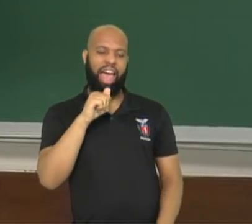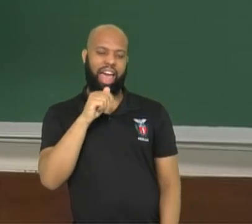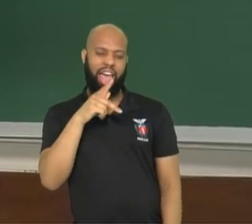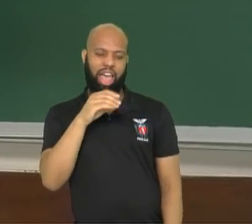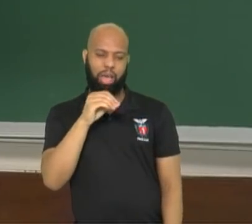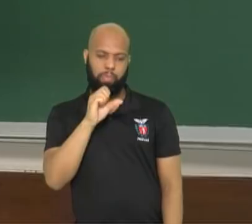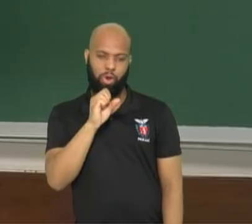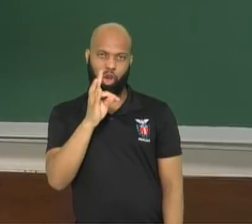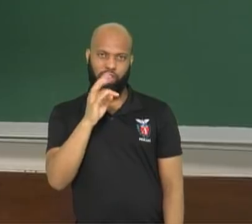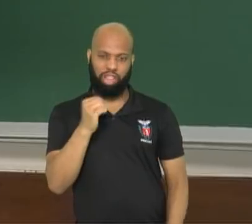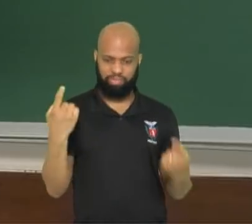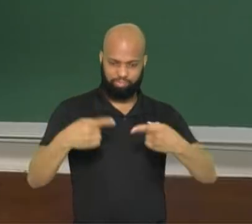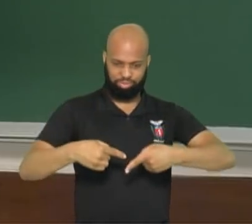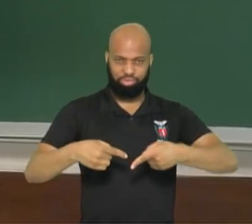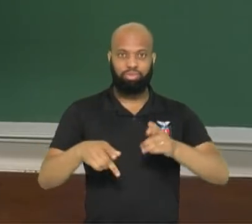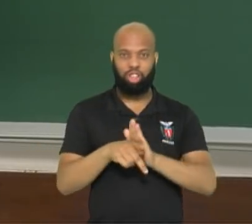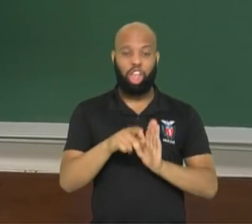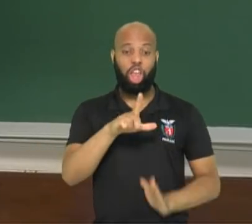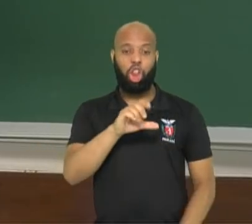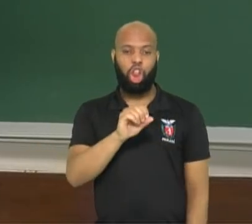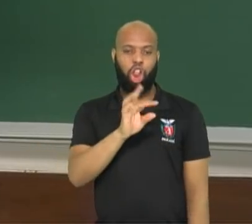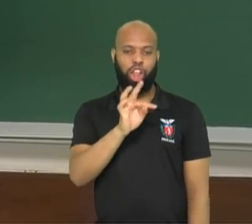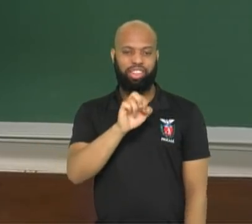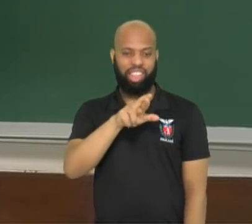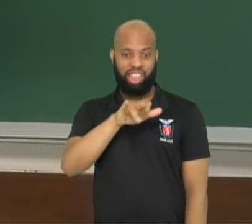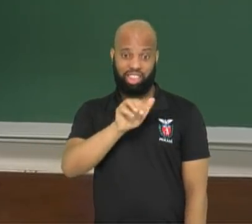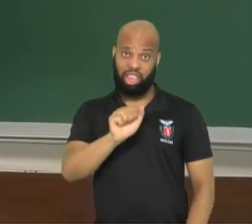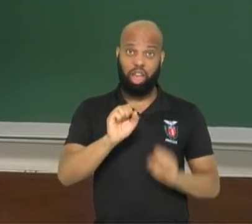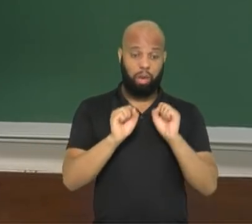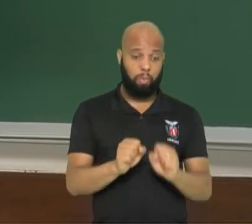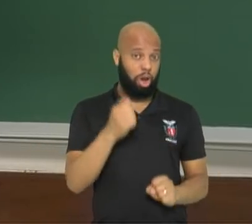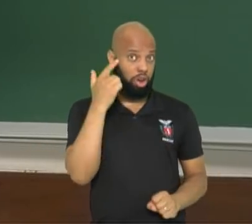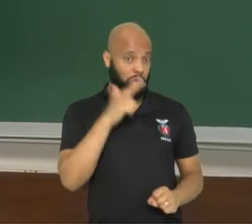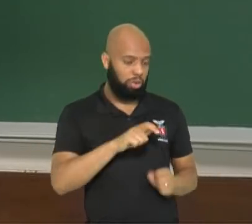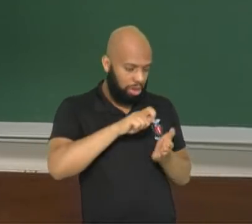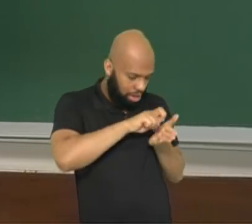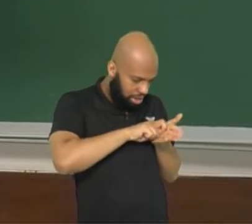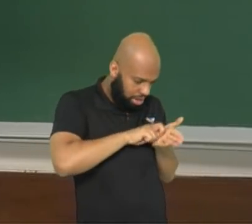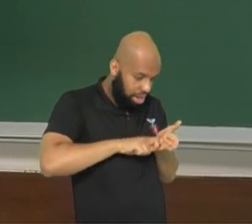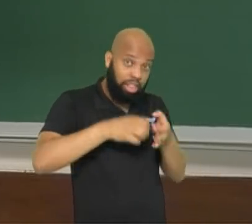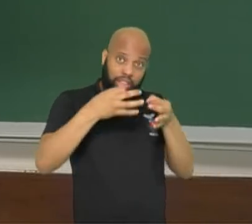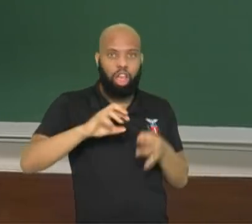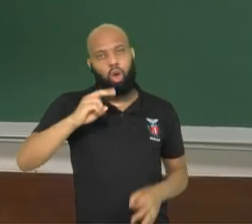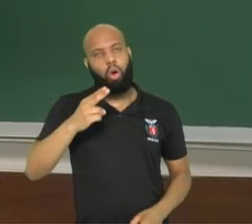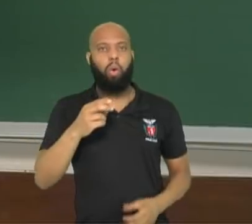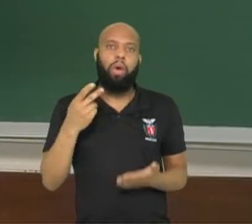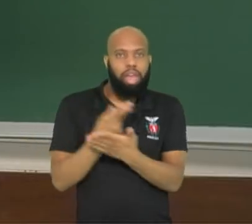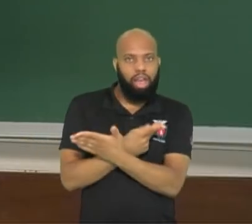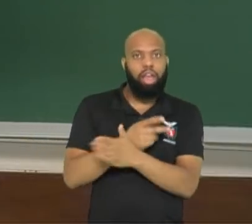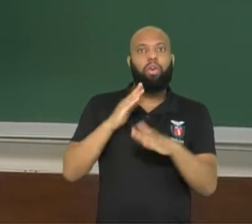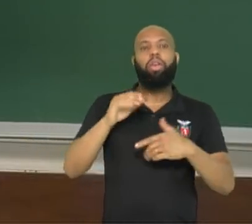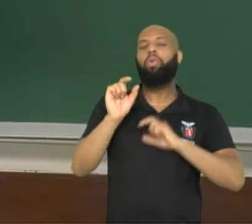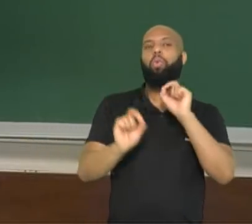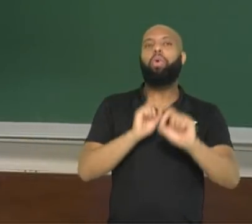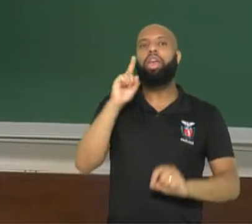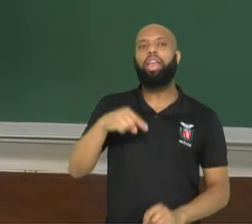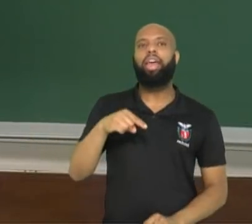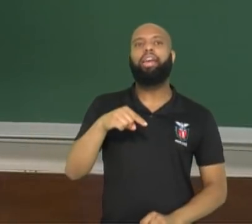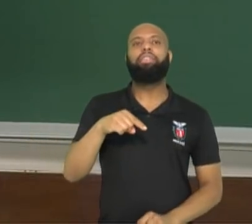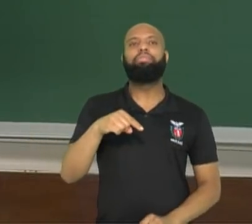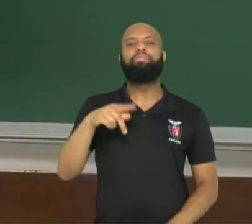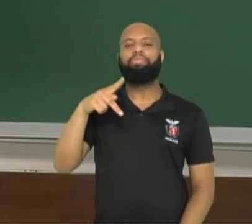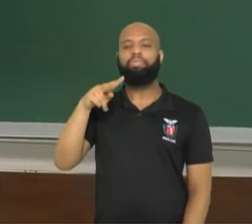a probabilidade de não acertar os números, ok? Então, o que seria uma probabilidade? Olha, a professora